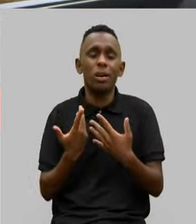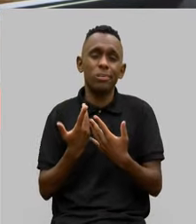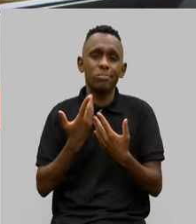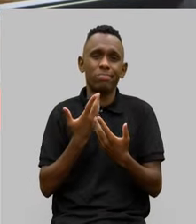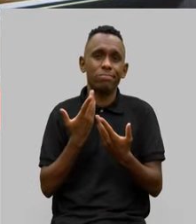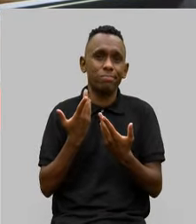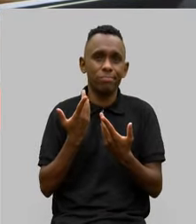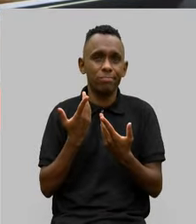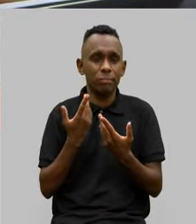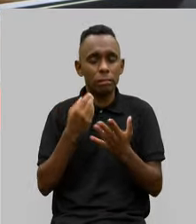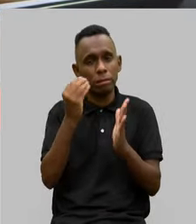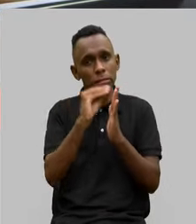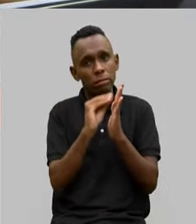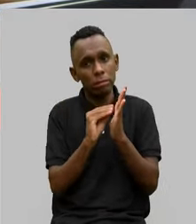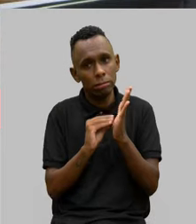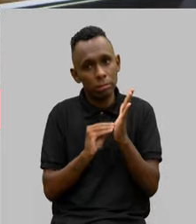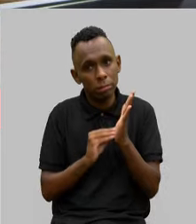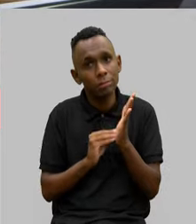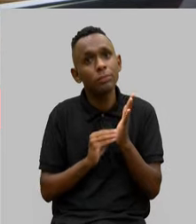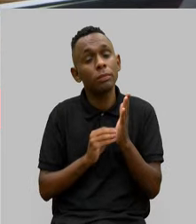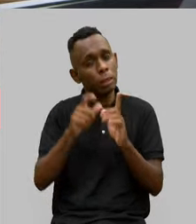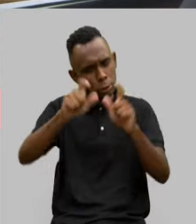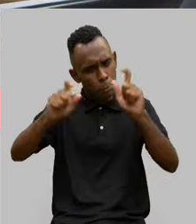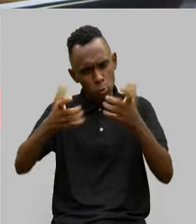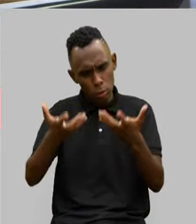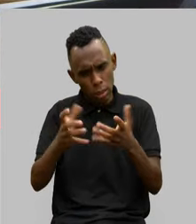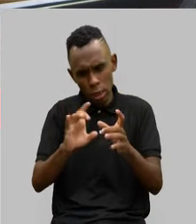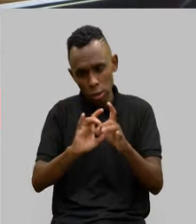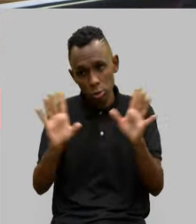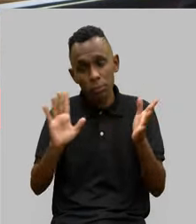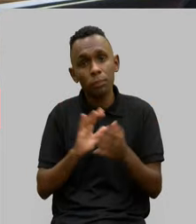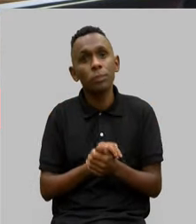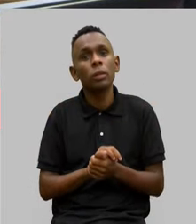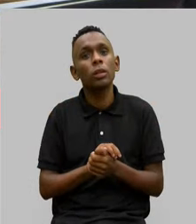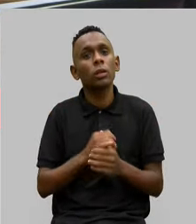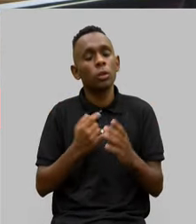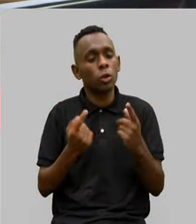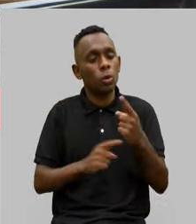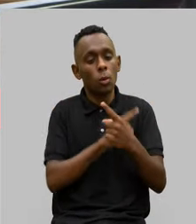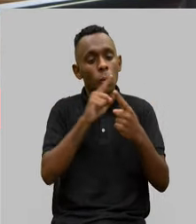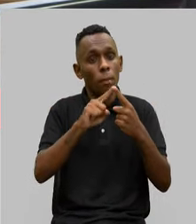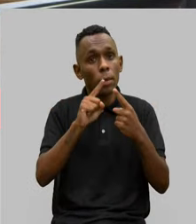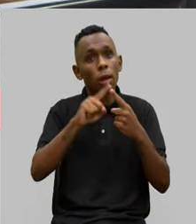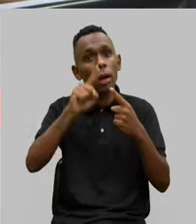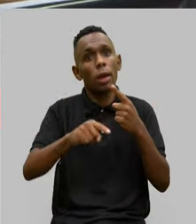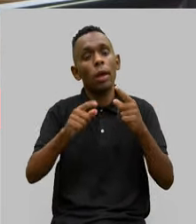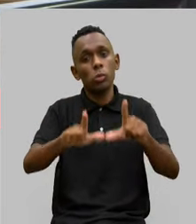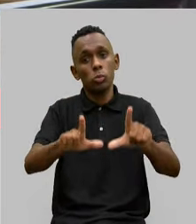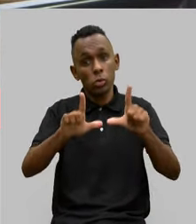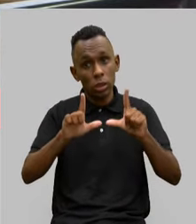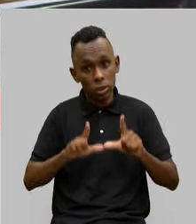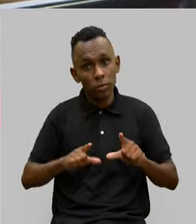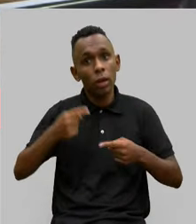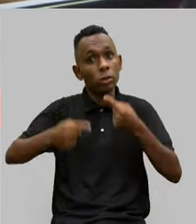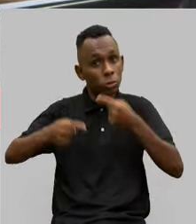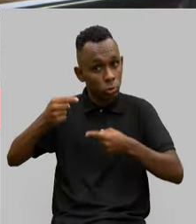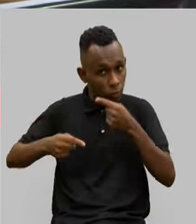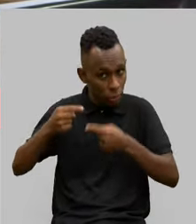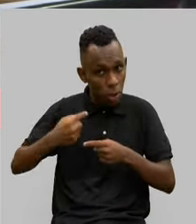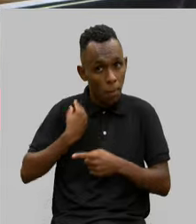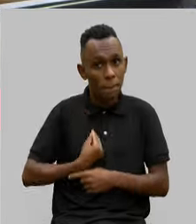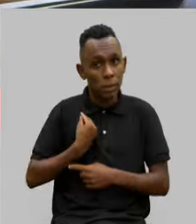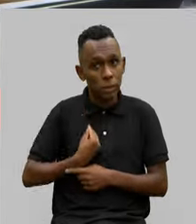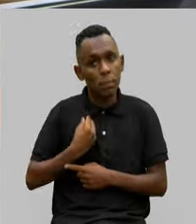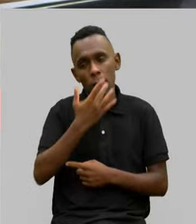não não preenche aqueles que quiserem ele tem duas funções O primeiro é um certificado desse debate público que as